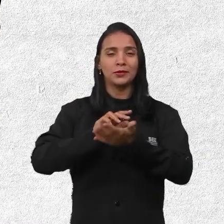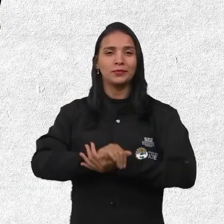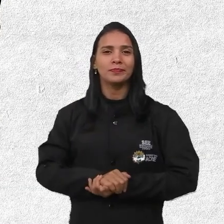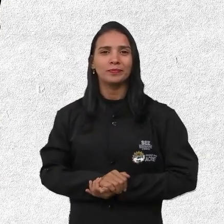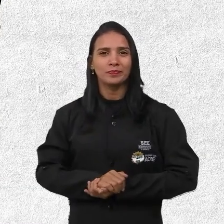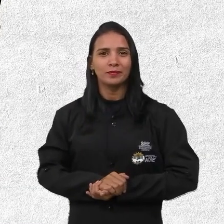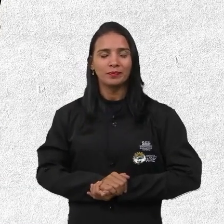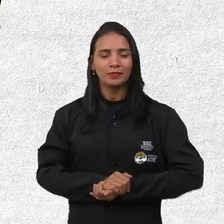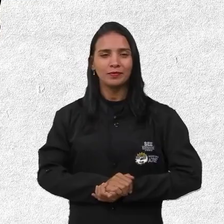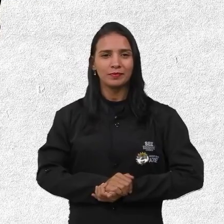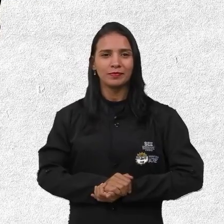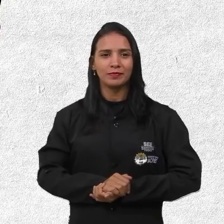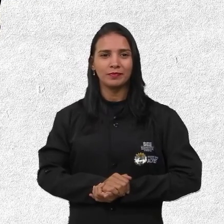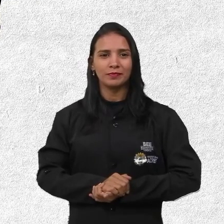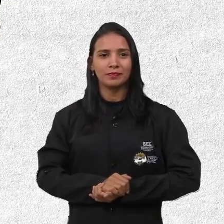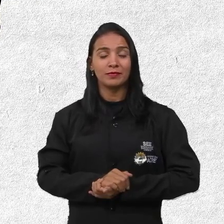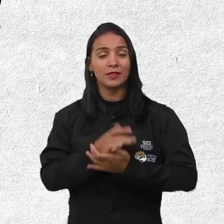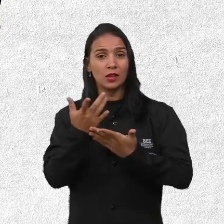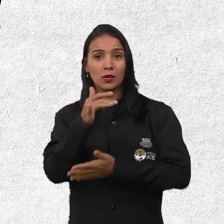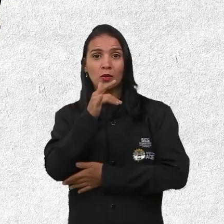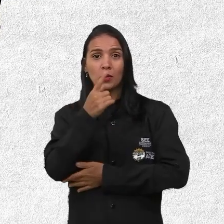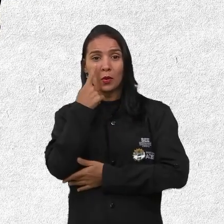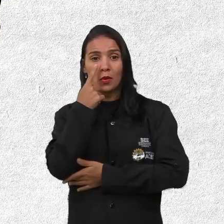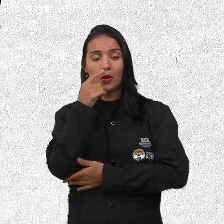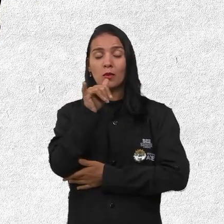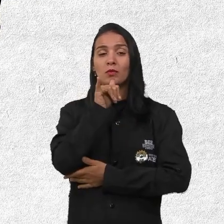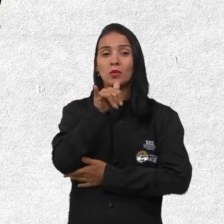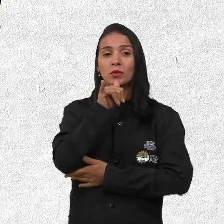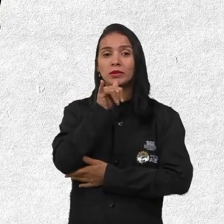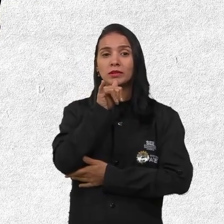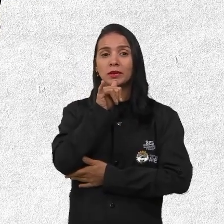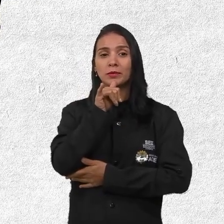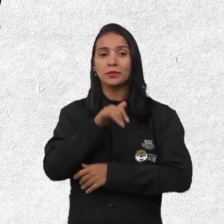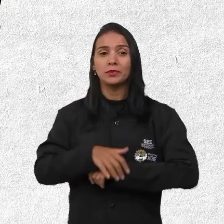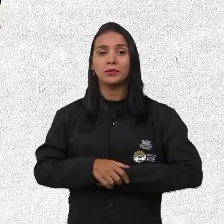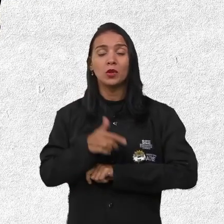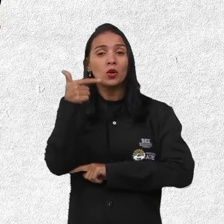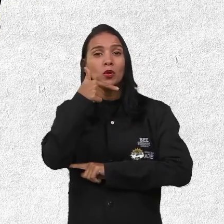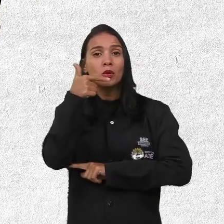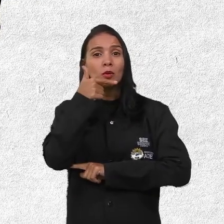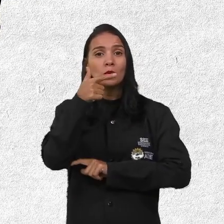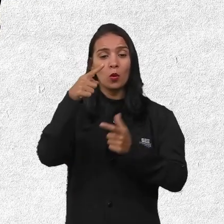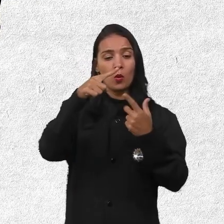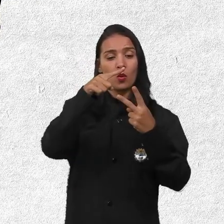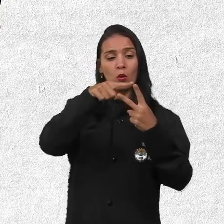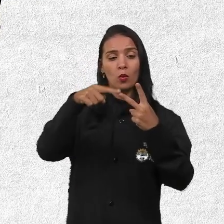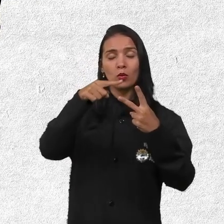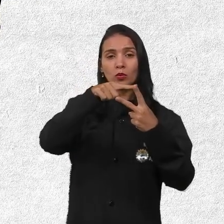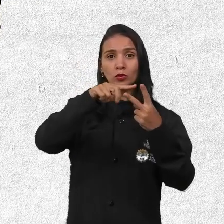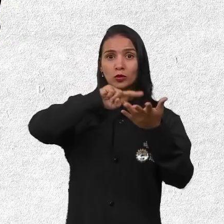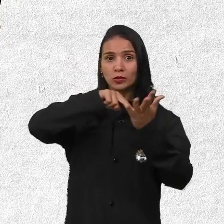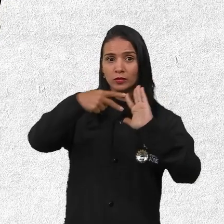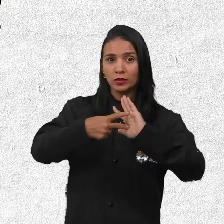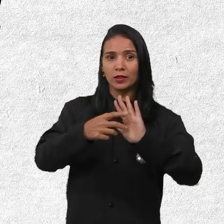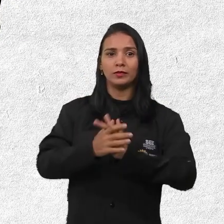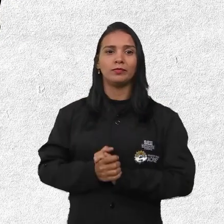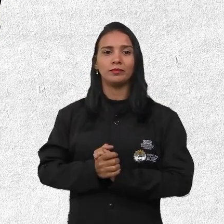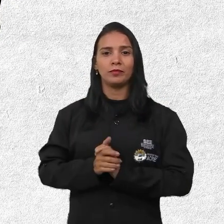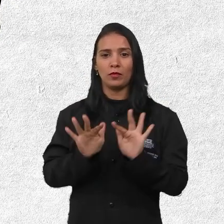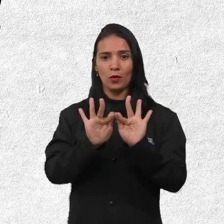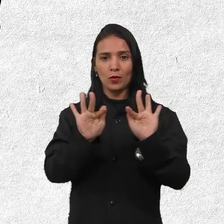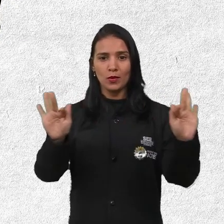Nessa relação, vamos a um exemplo desse humor de duplo sentido. E aqui nós temos a frase: o fotógrafo